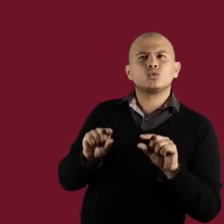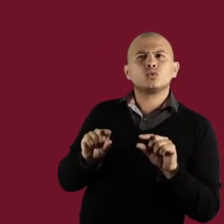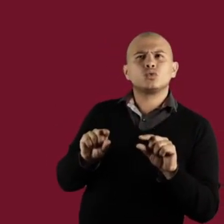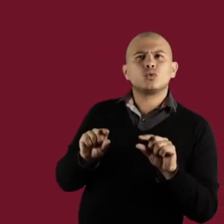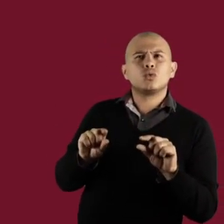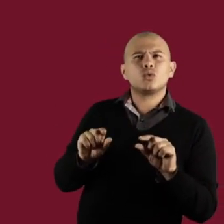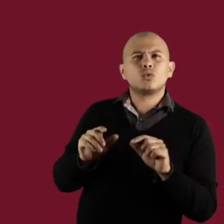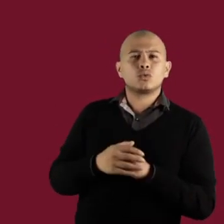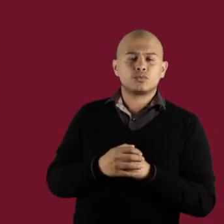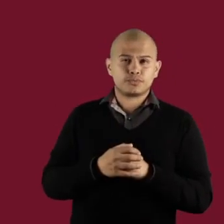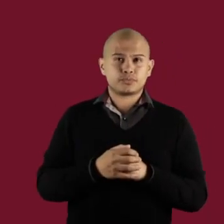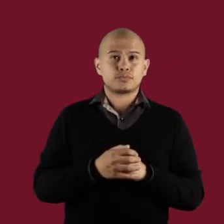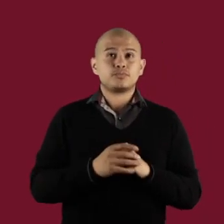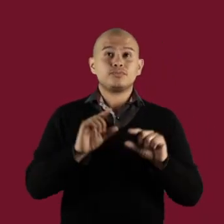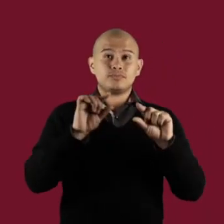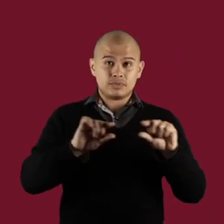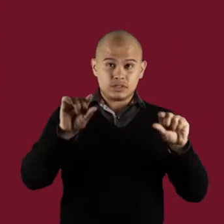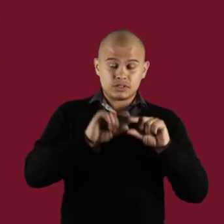o